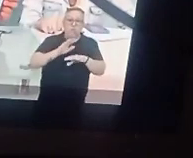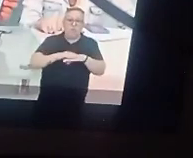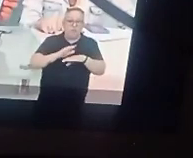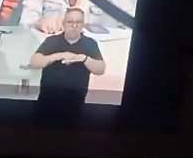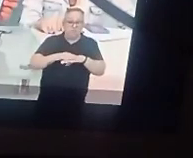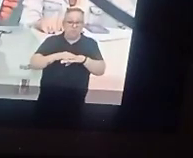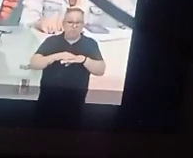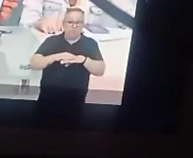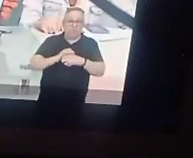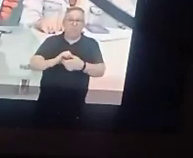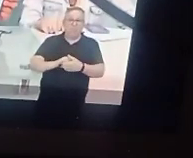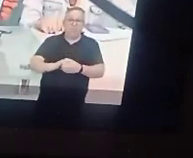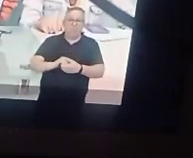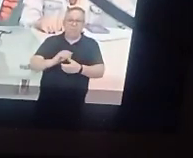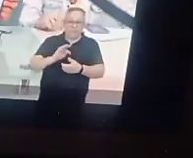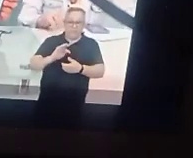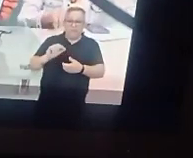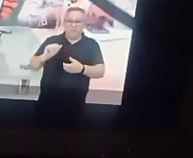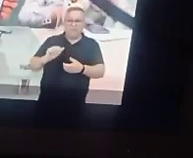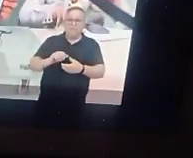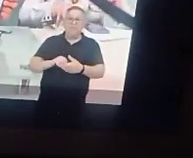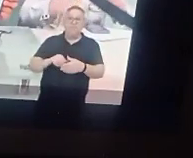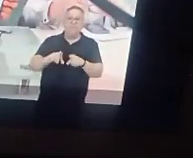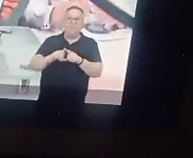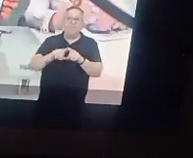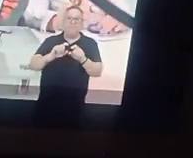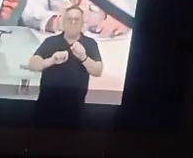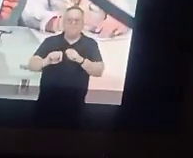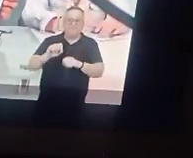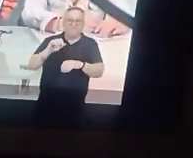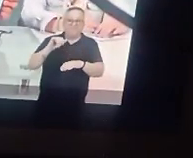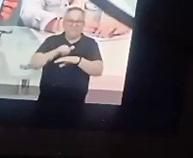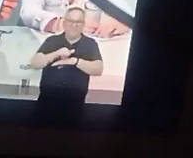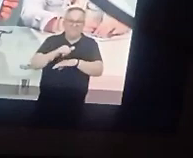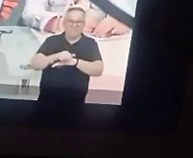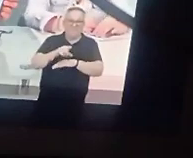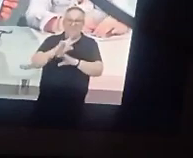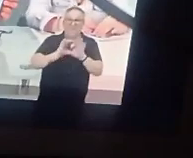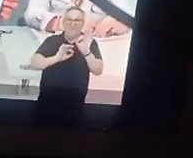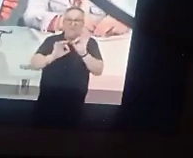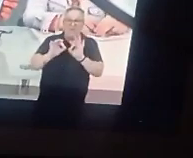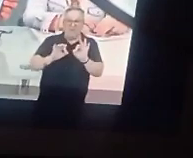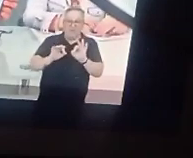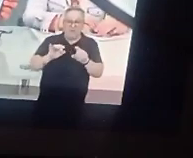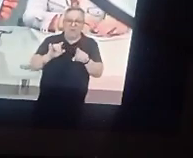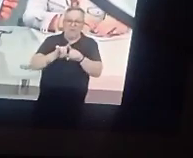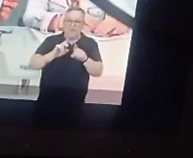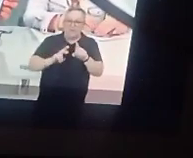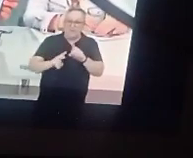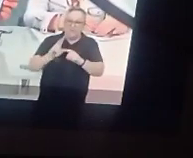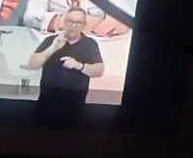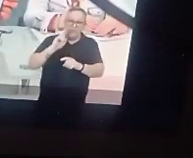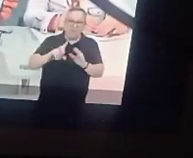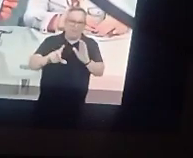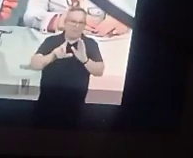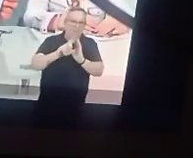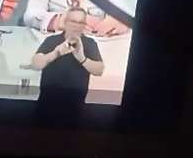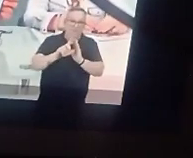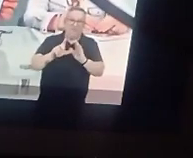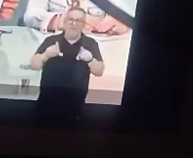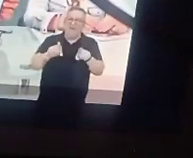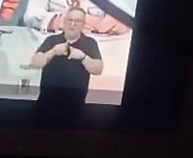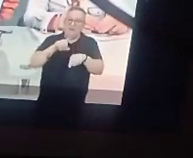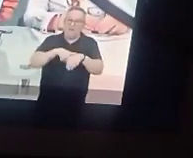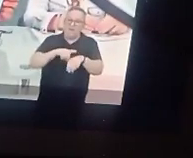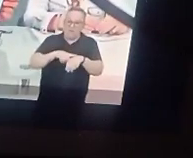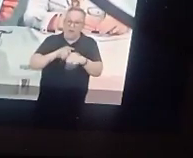manual, tá? Forma manual, vocês ajustam e sempre atentando para a legislação. Se eu tenho uma